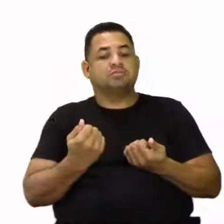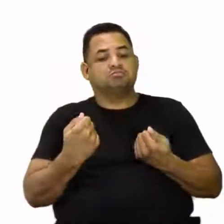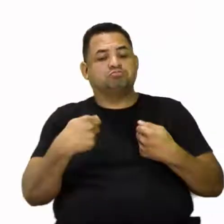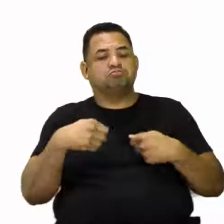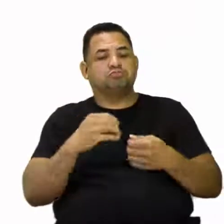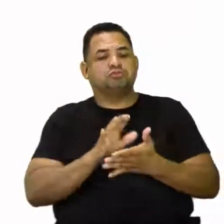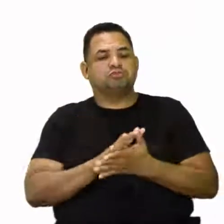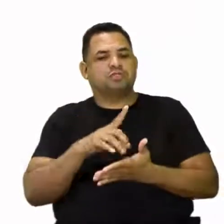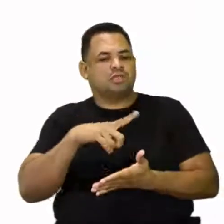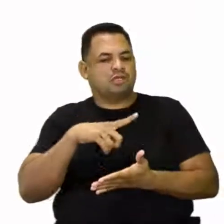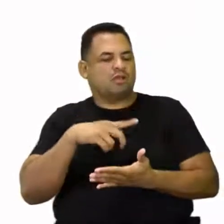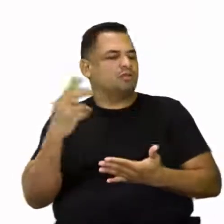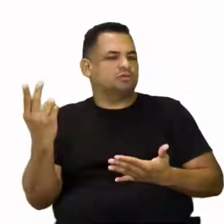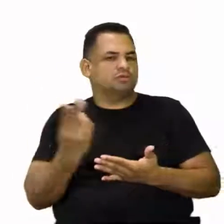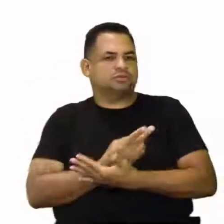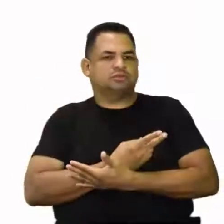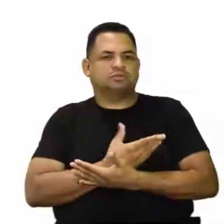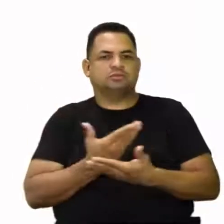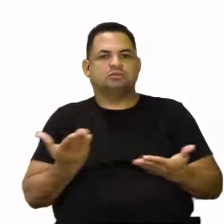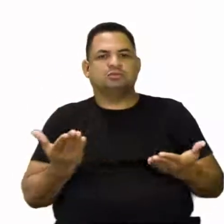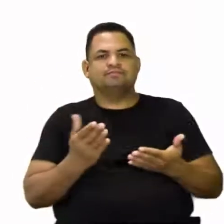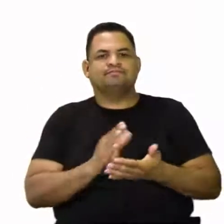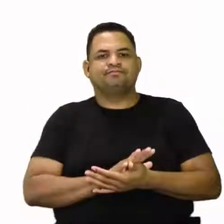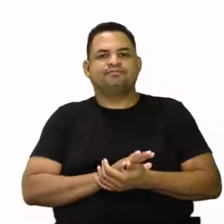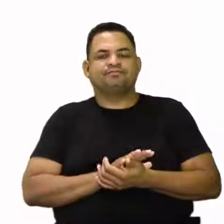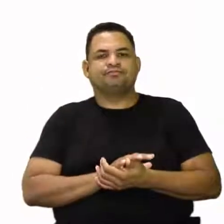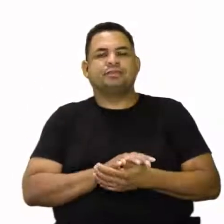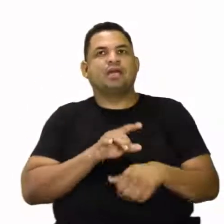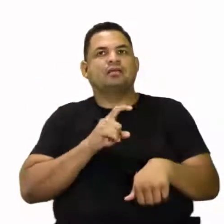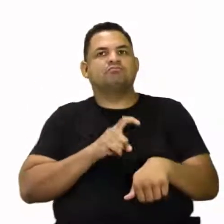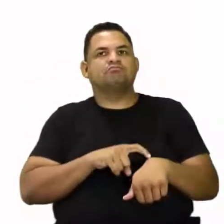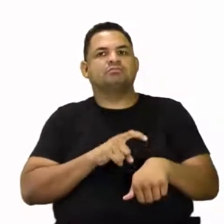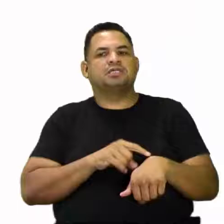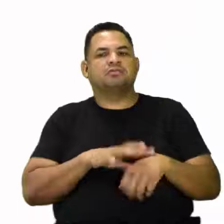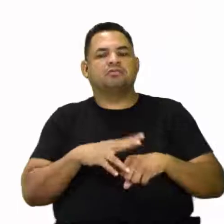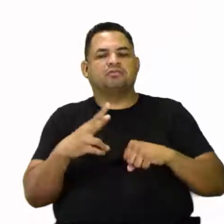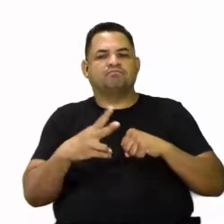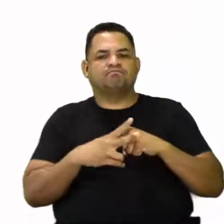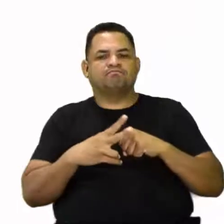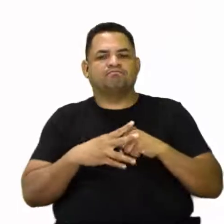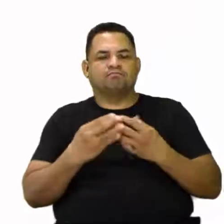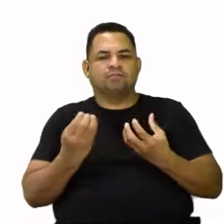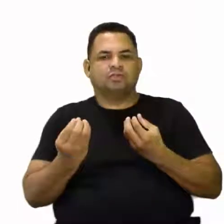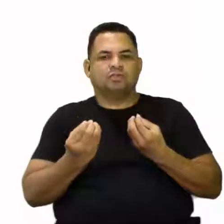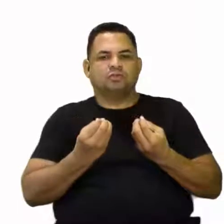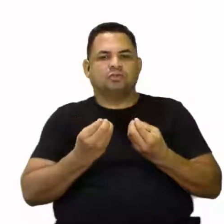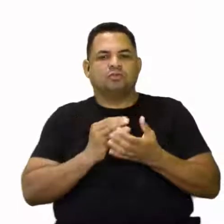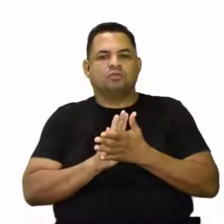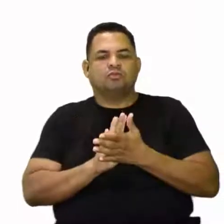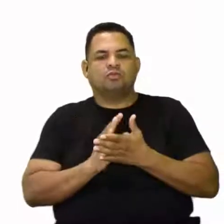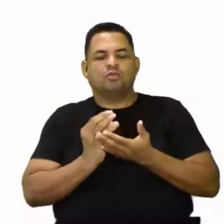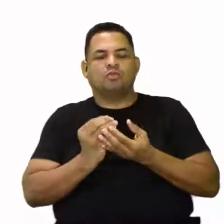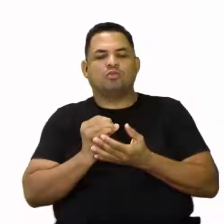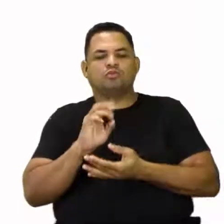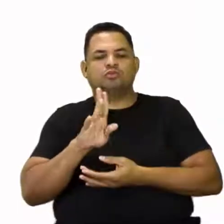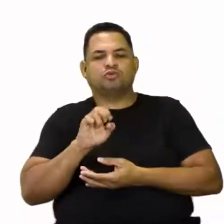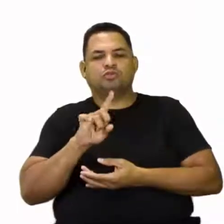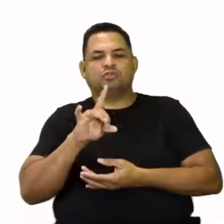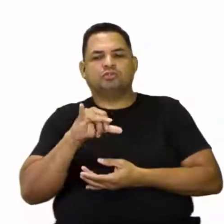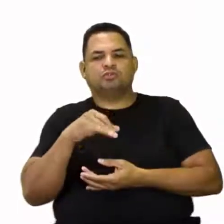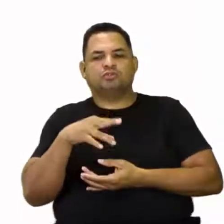ter acontecido. Então, é como se fosse um tempo verbal do modo subjuntivo. Então,